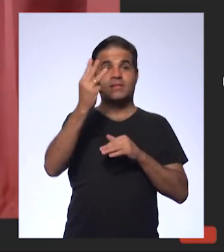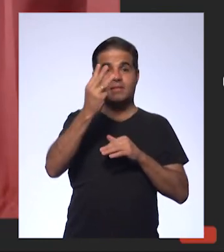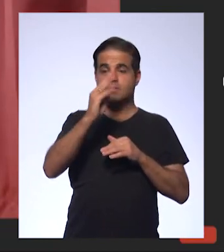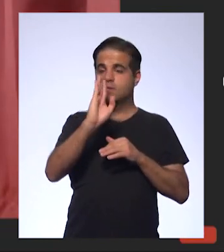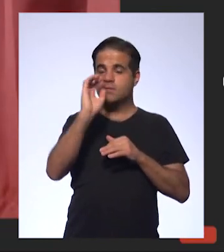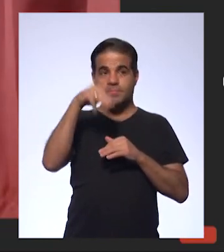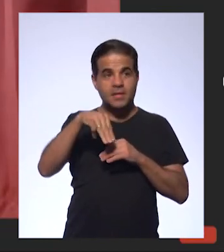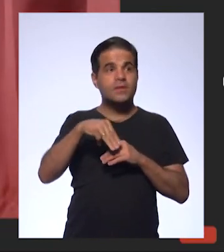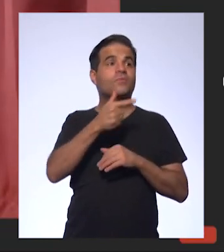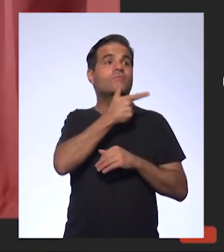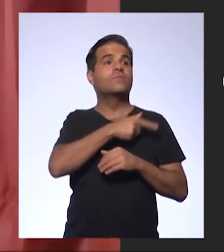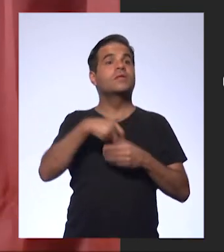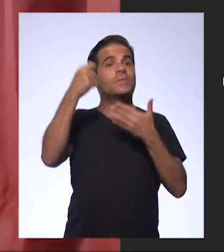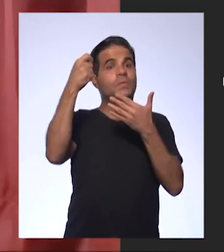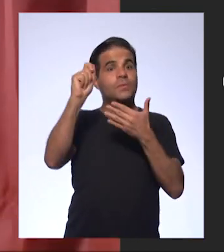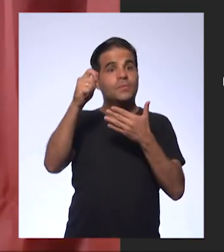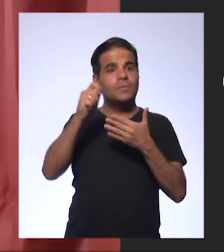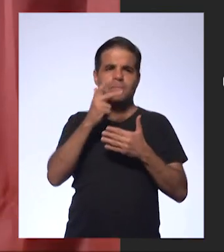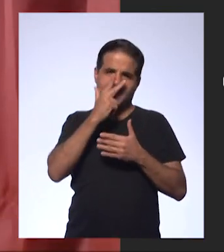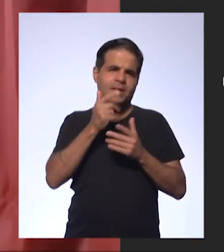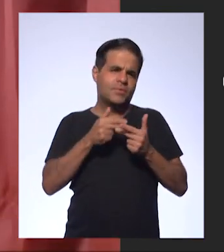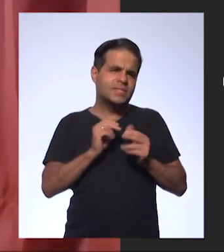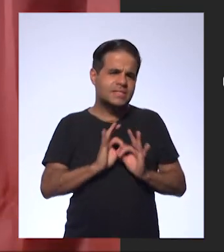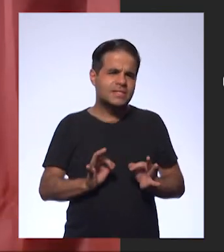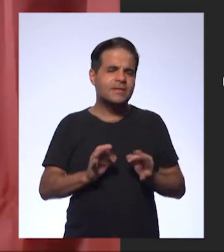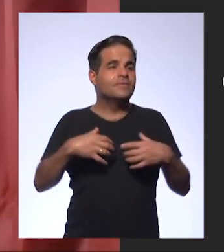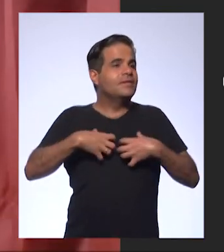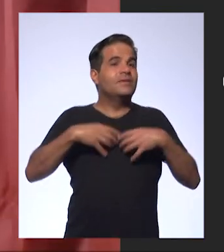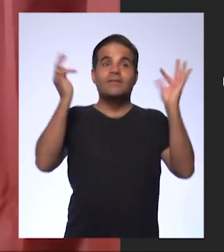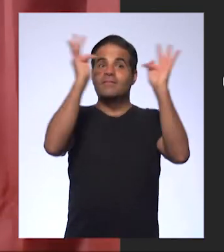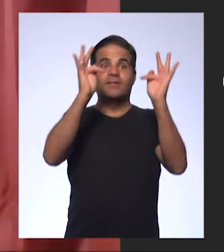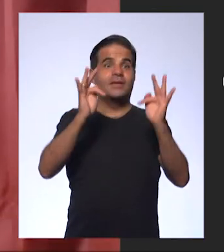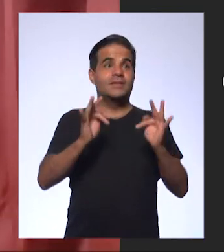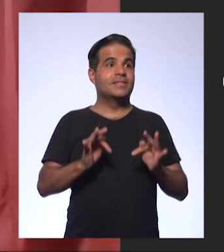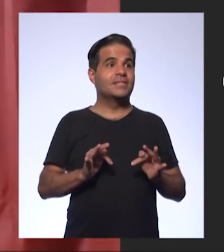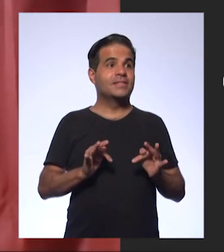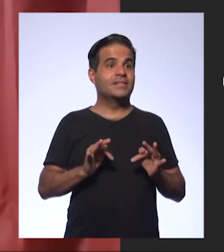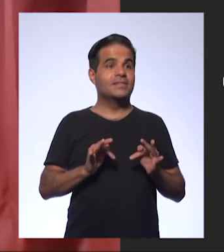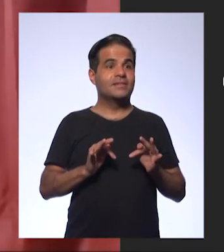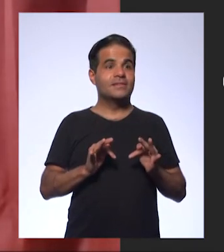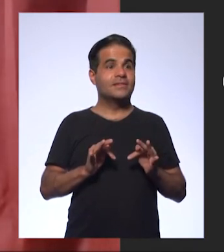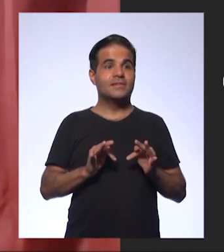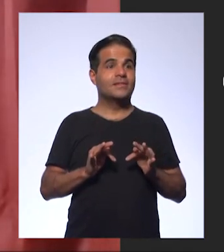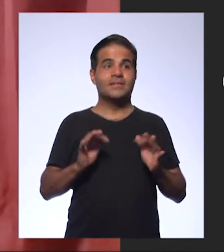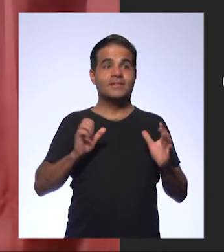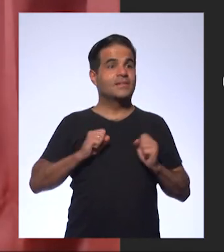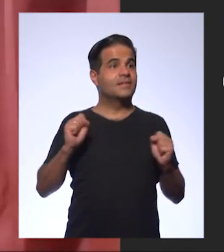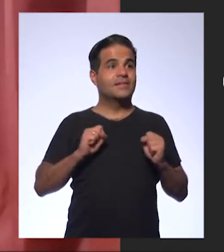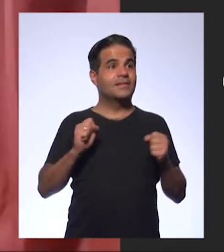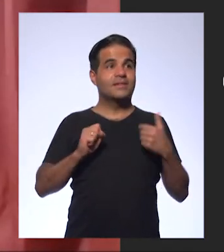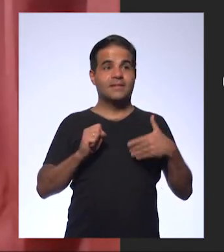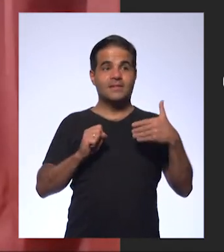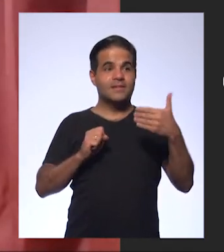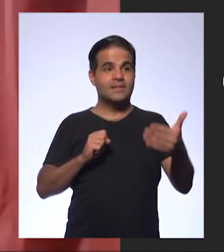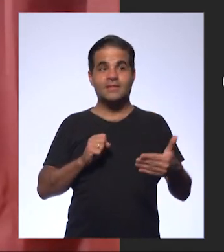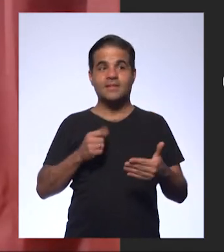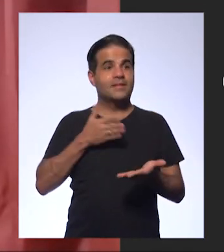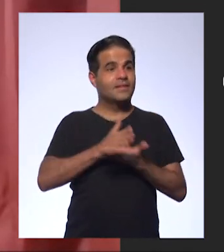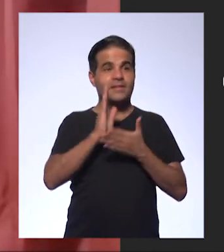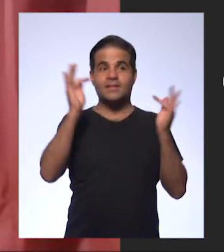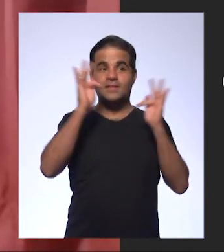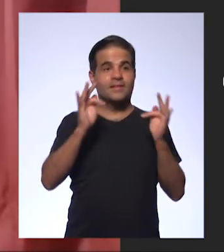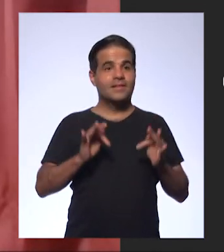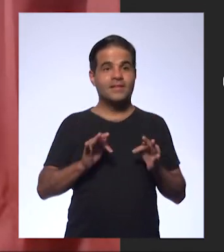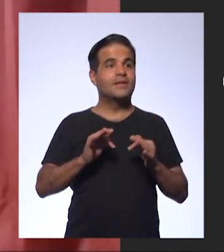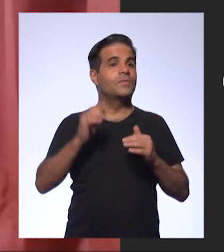bimestre, eu consegui, né, parece algo tão simples, mas eu fiquei muito feliz. Não Assim é eu consegui nada realizar um simples, não, sonho tão Gabriele. grande,